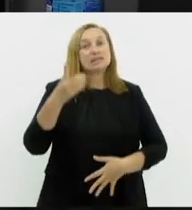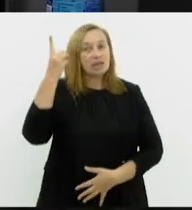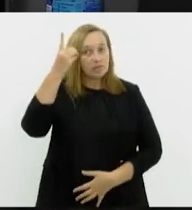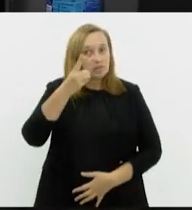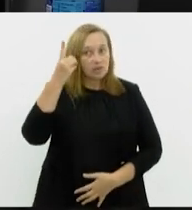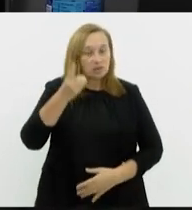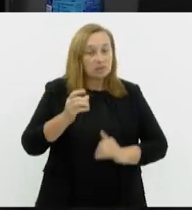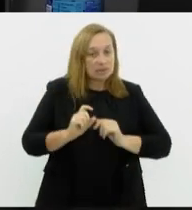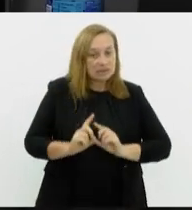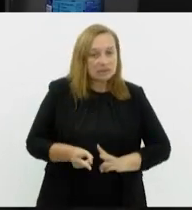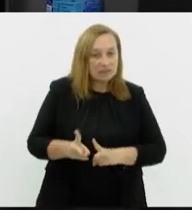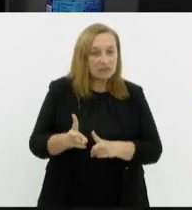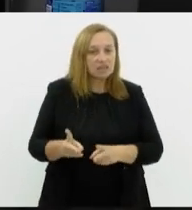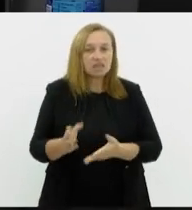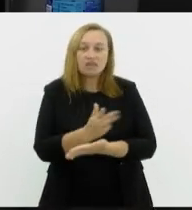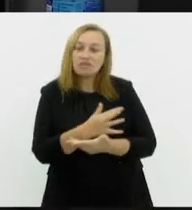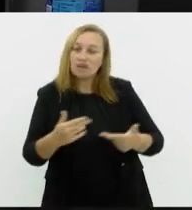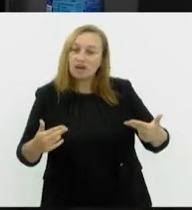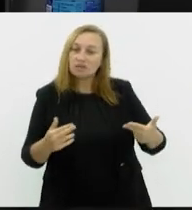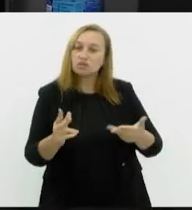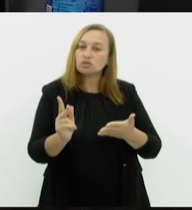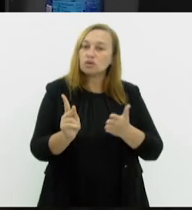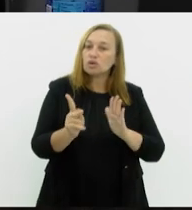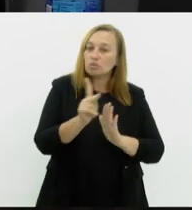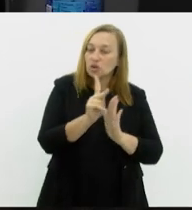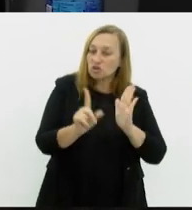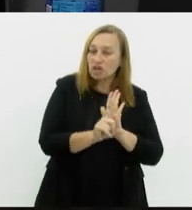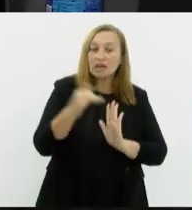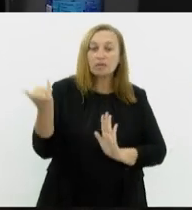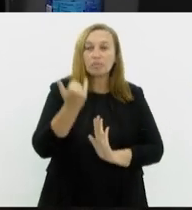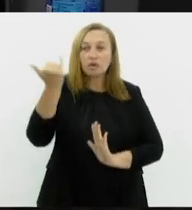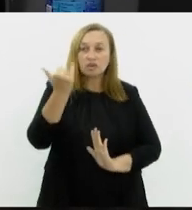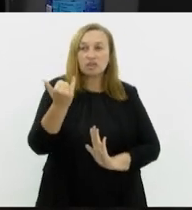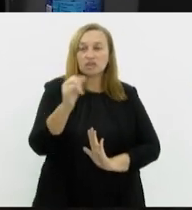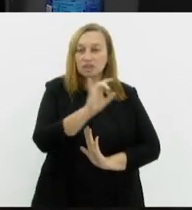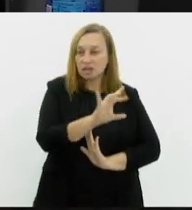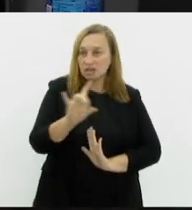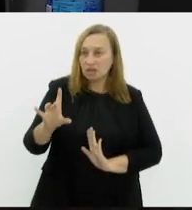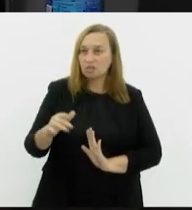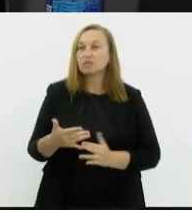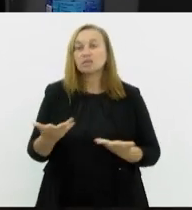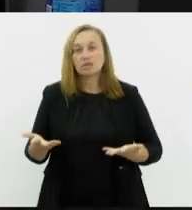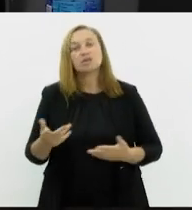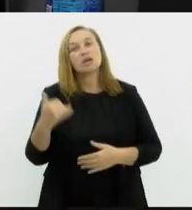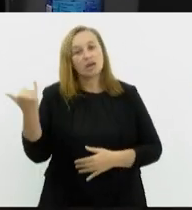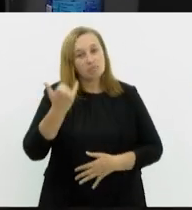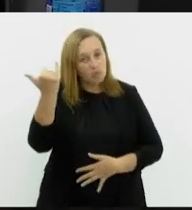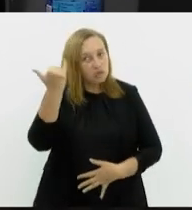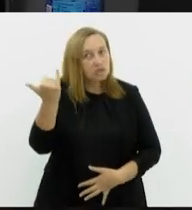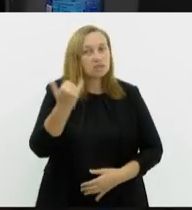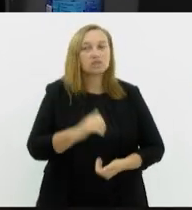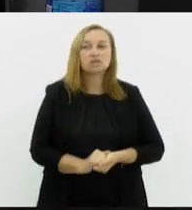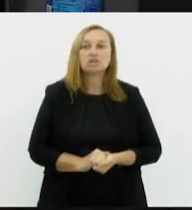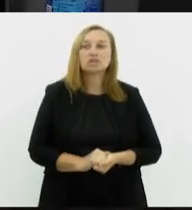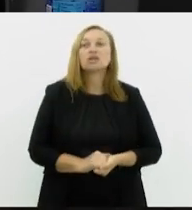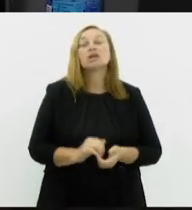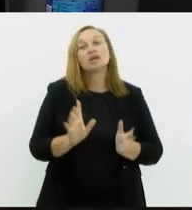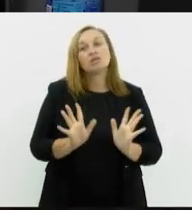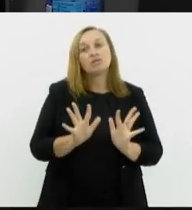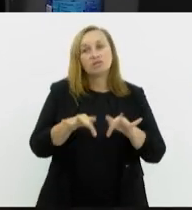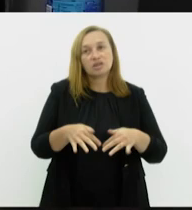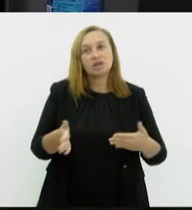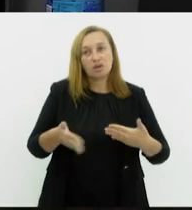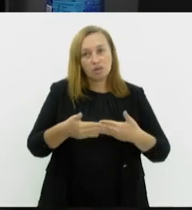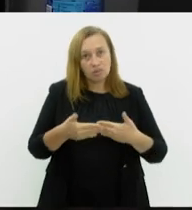vamos, por gentileza, seguir, porque tem vários projetos aqui importantes, cada um companheiro da gente, né? Isso é importantíssimo. Temos expediente